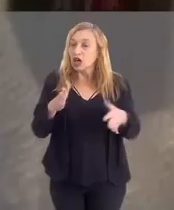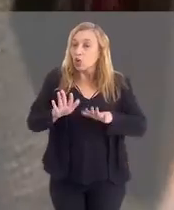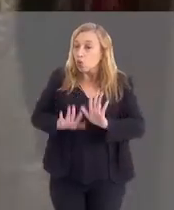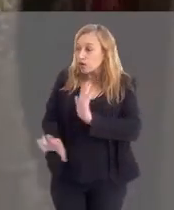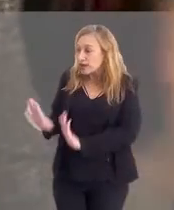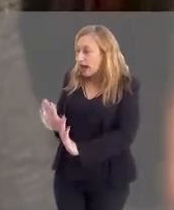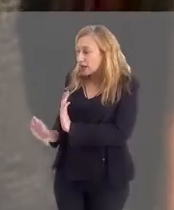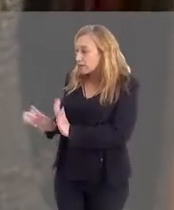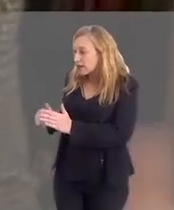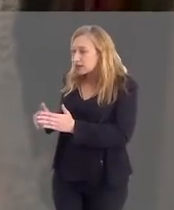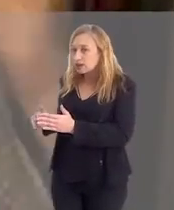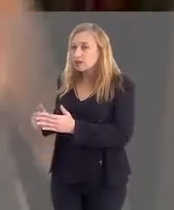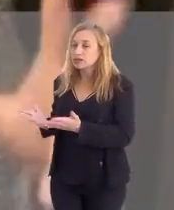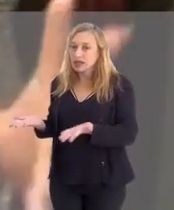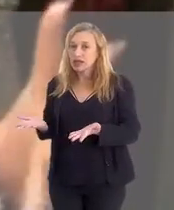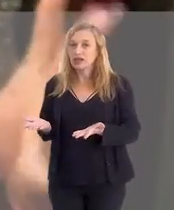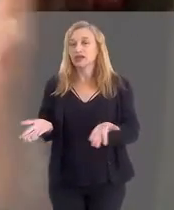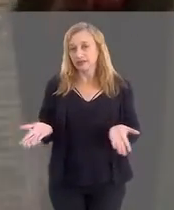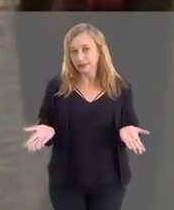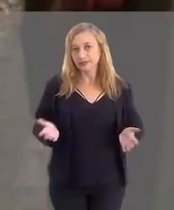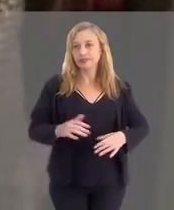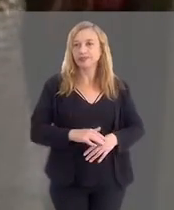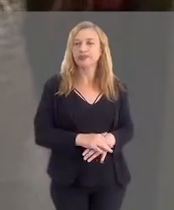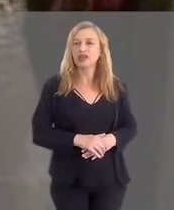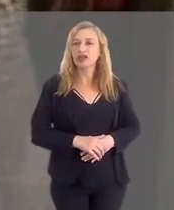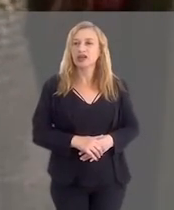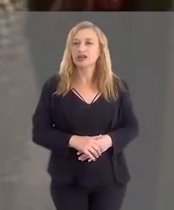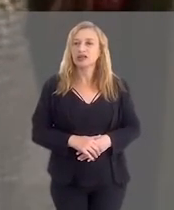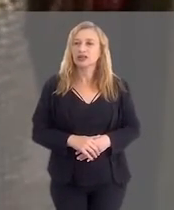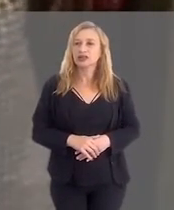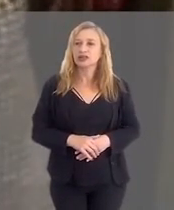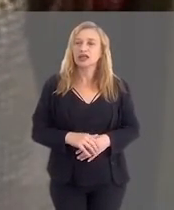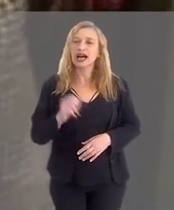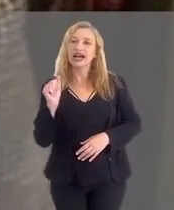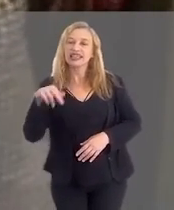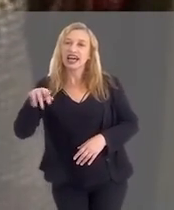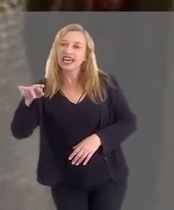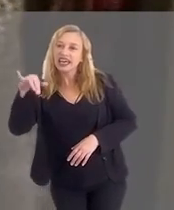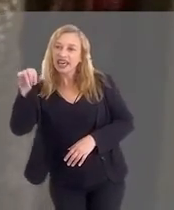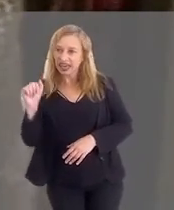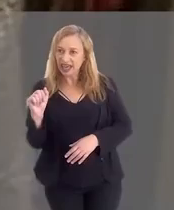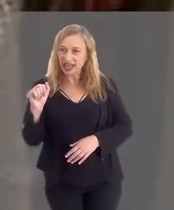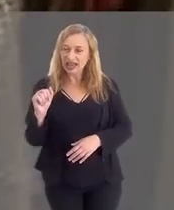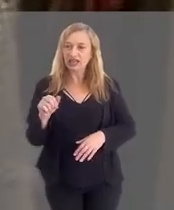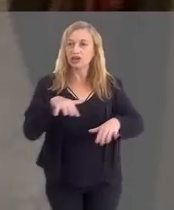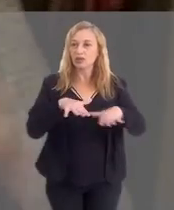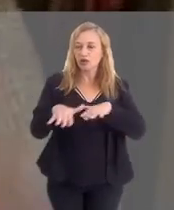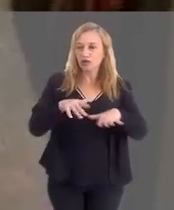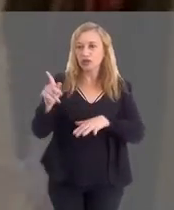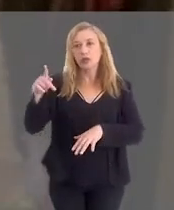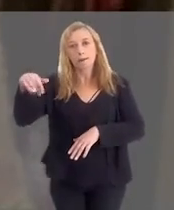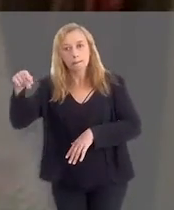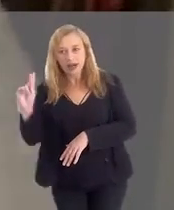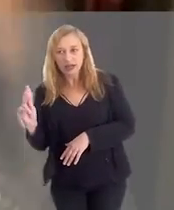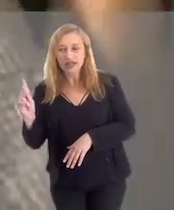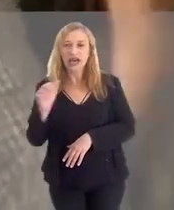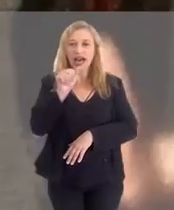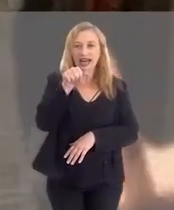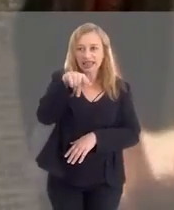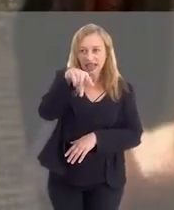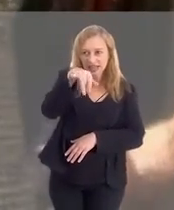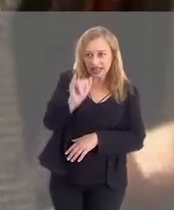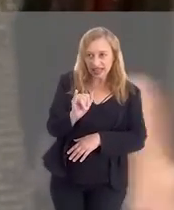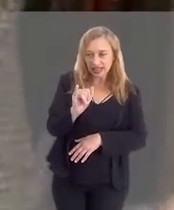nela, você vai menos. Então, de uma forma grosseira, a anarquia, existe o movimento punk